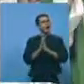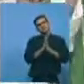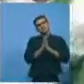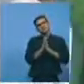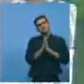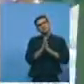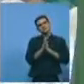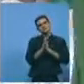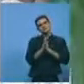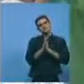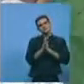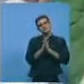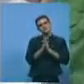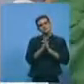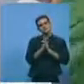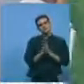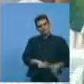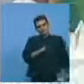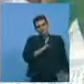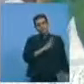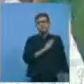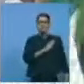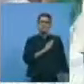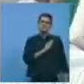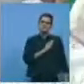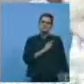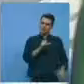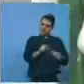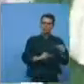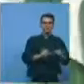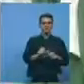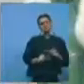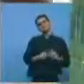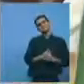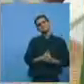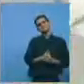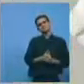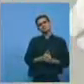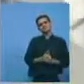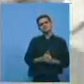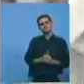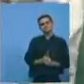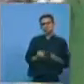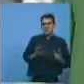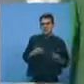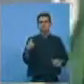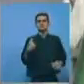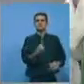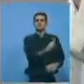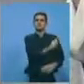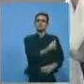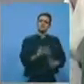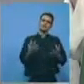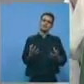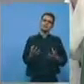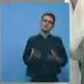Eu penso que muitos de nós não estamos, não. Eu penso que muitos de nós vamos até Jesus igual o jovem rico: Senhor, o que fazer para ser feliz, para